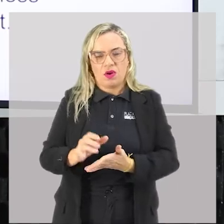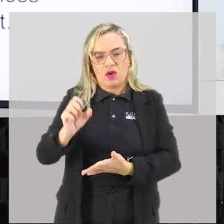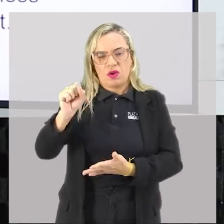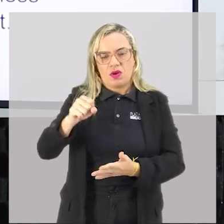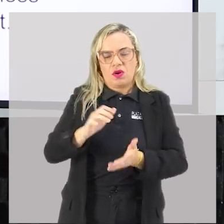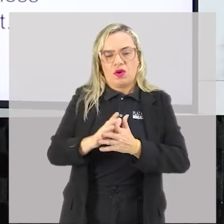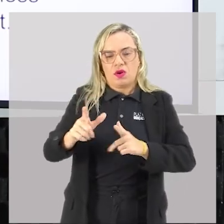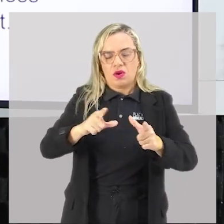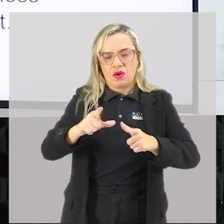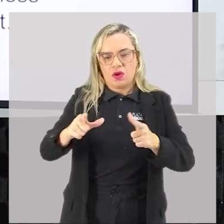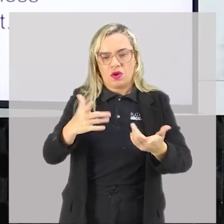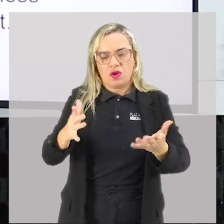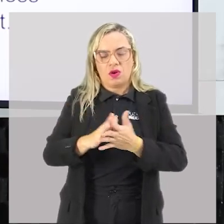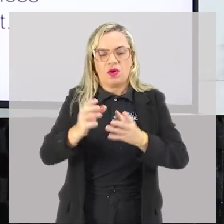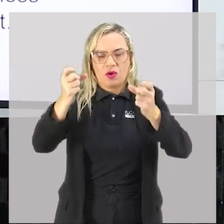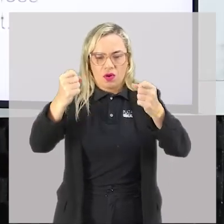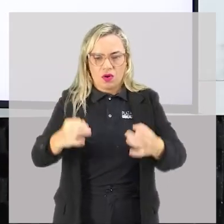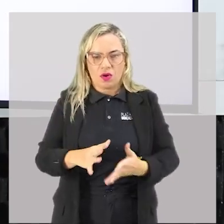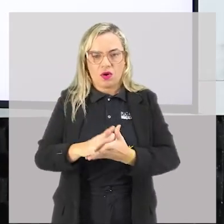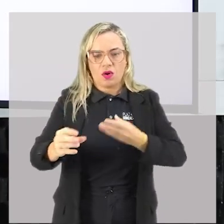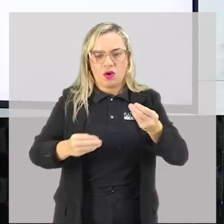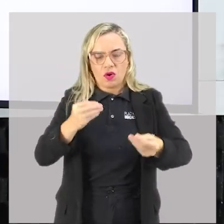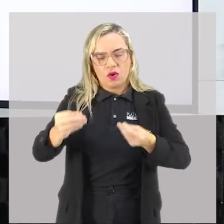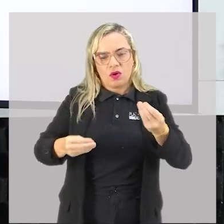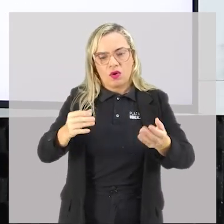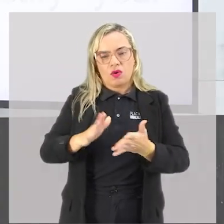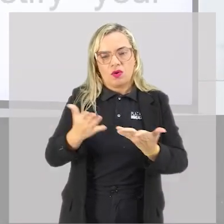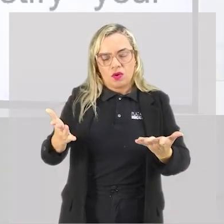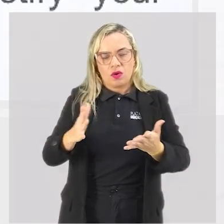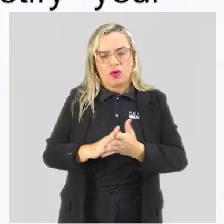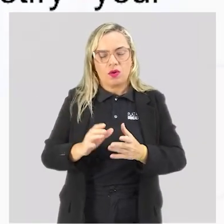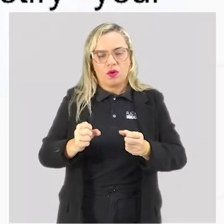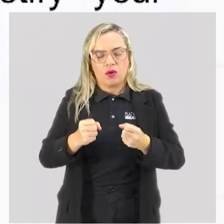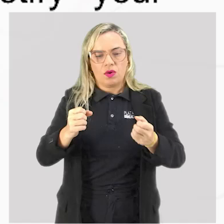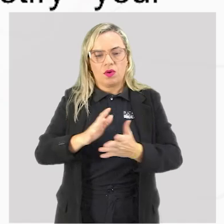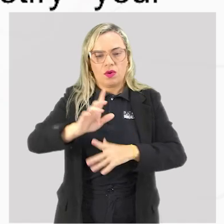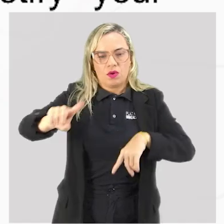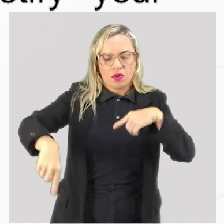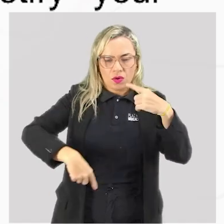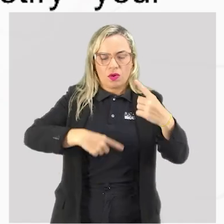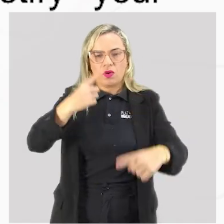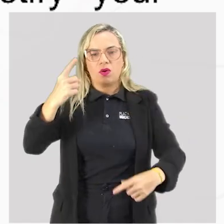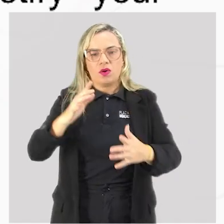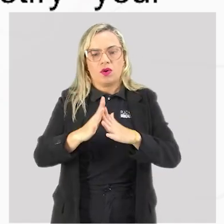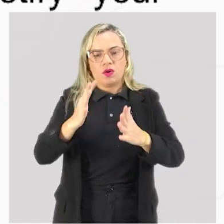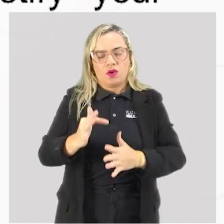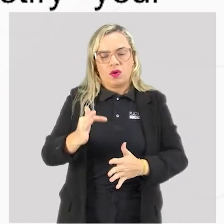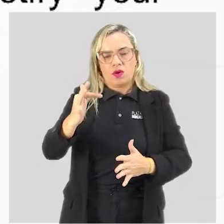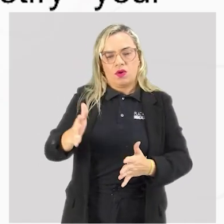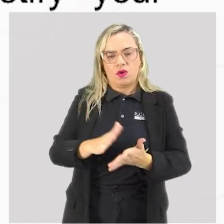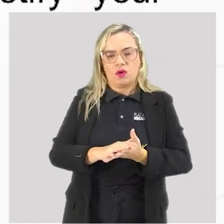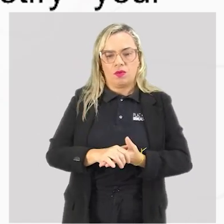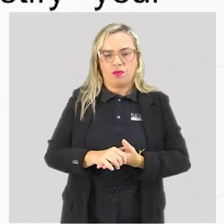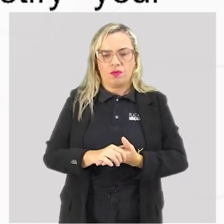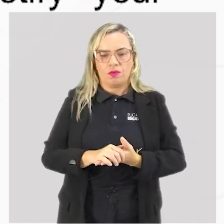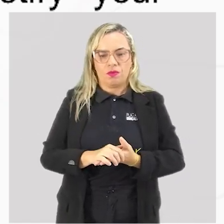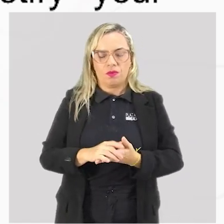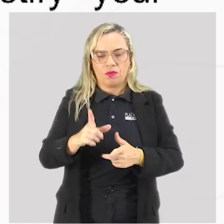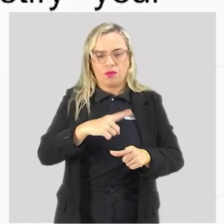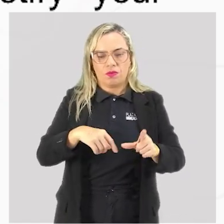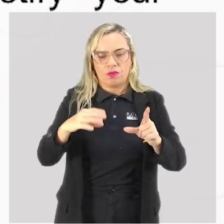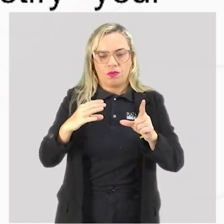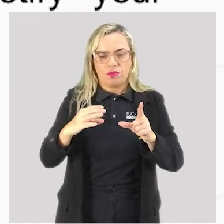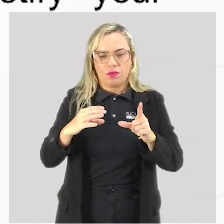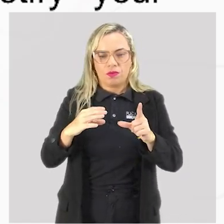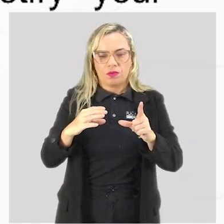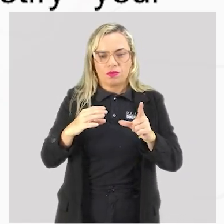está trabalhando, tenta explicar como que você prefere superar, como que você pretende superar essa fraqueza.